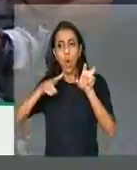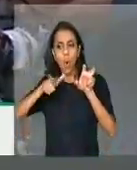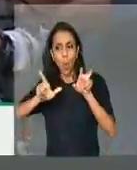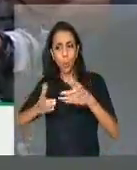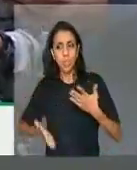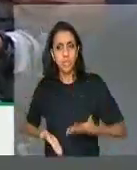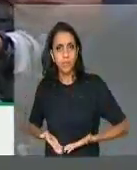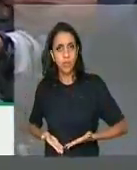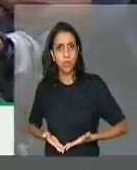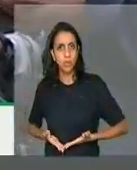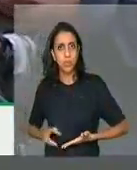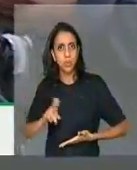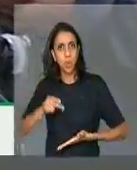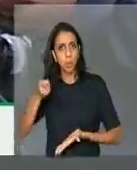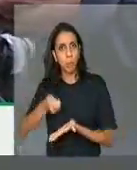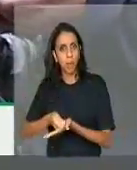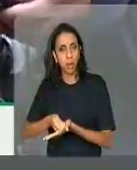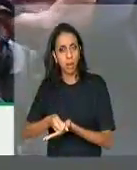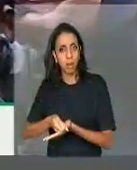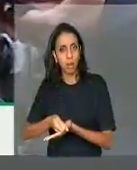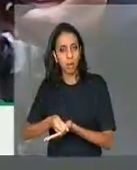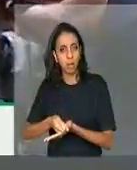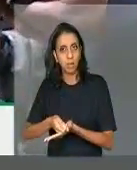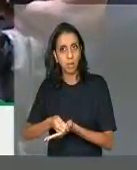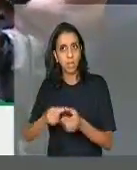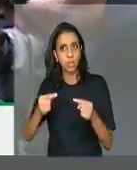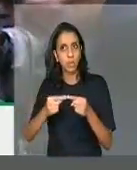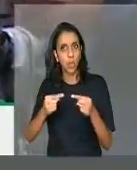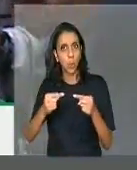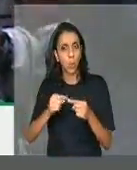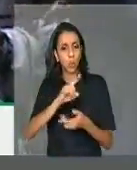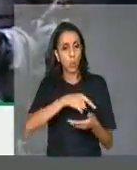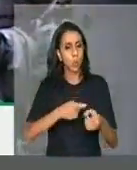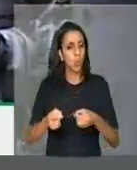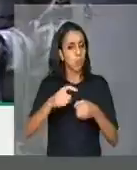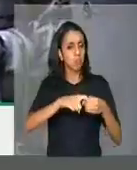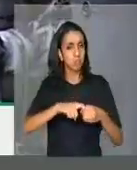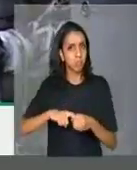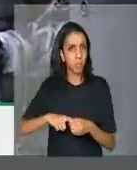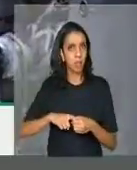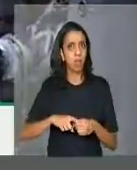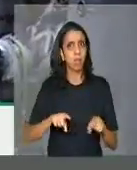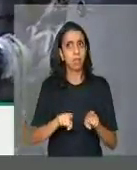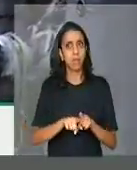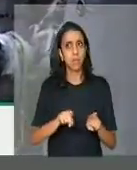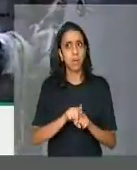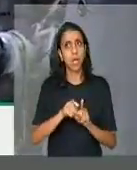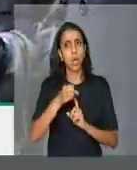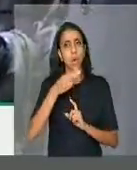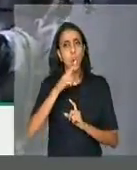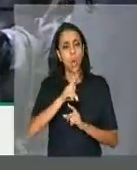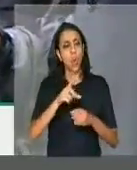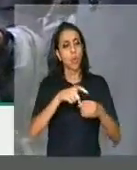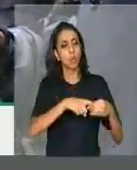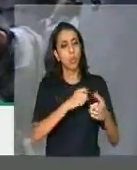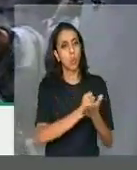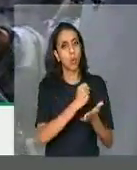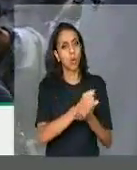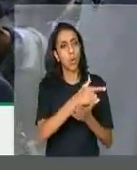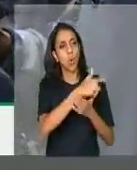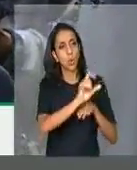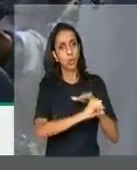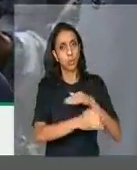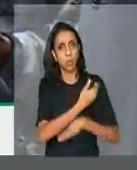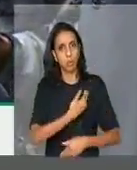serviços remunerados na forma prevista em convênio, em credenciamento ou em matrícula com órgãos públicos e entidades